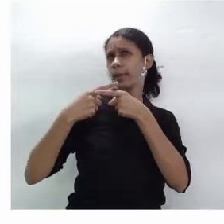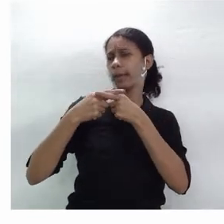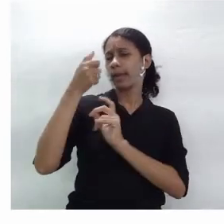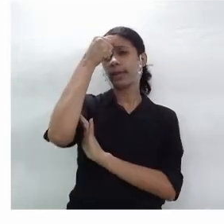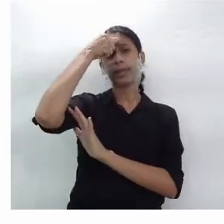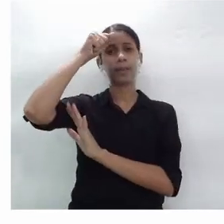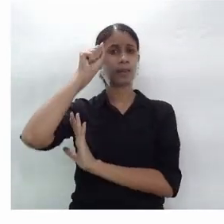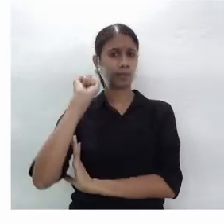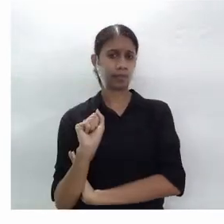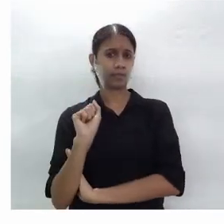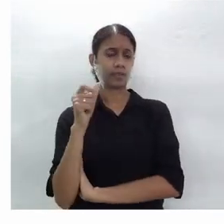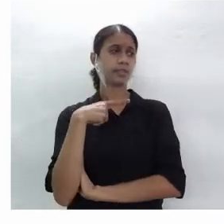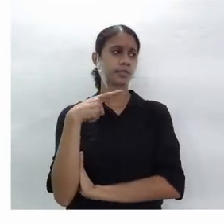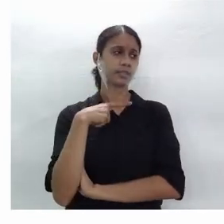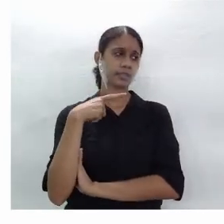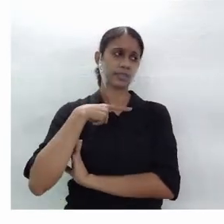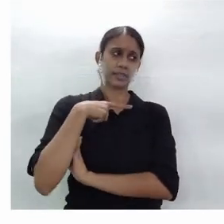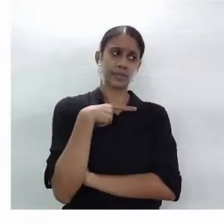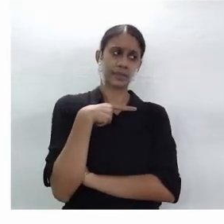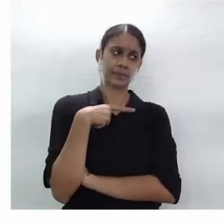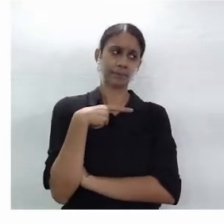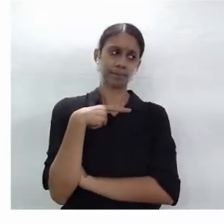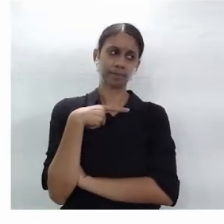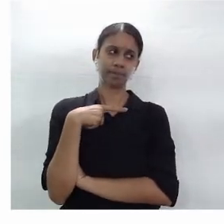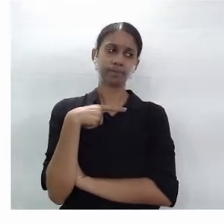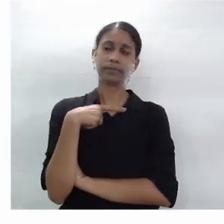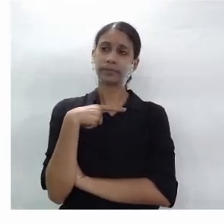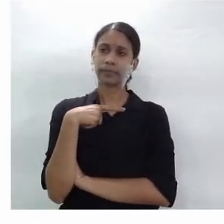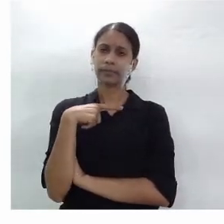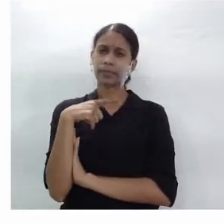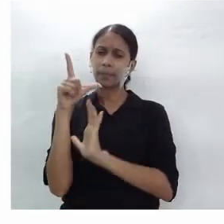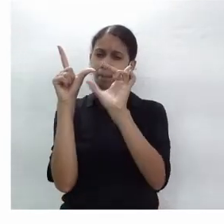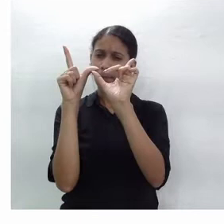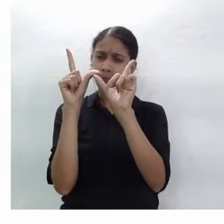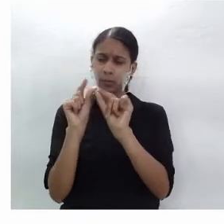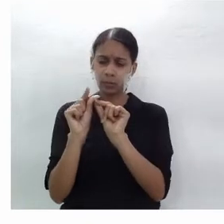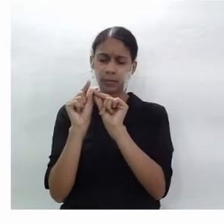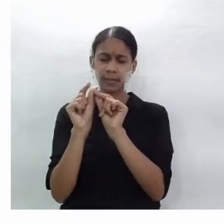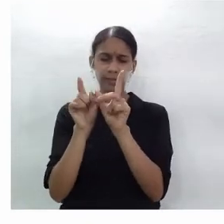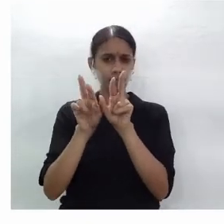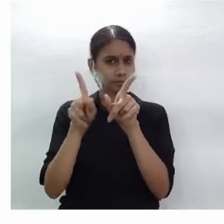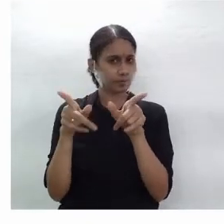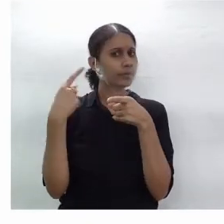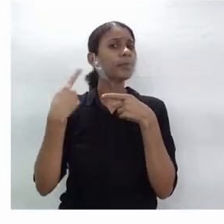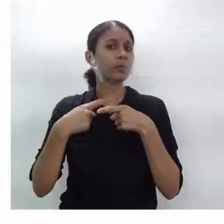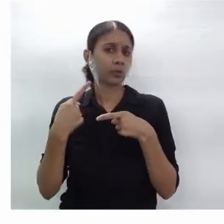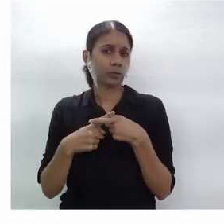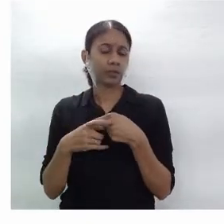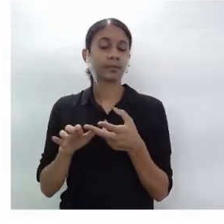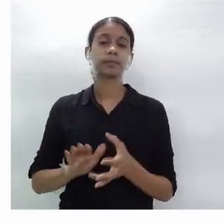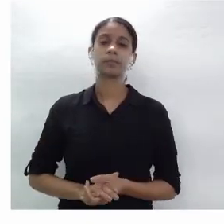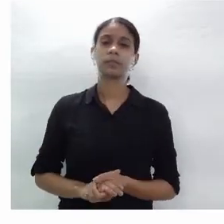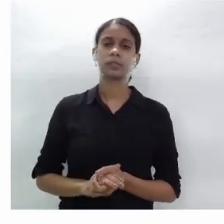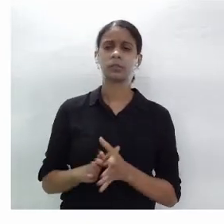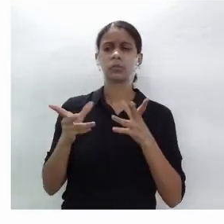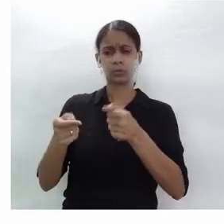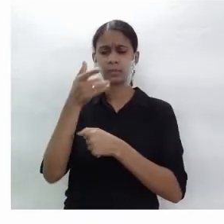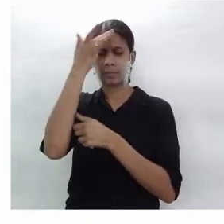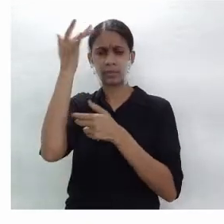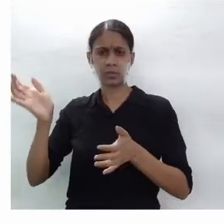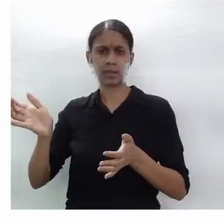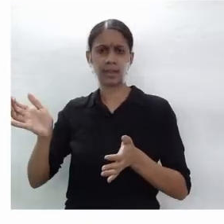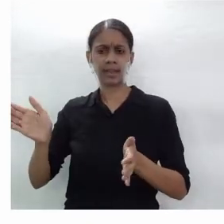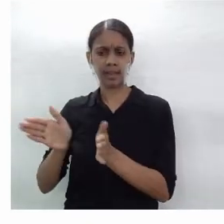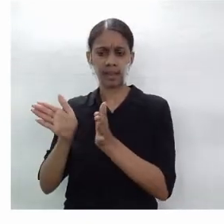África nós temos tão pouca desigualdade? Lá todo mundo é rico? Não. Por a gente falar